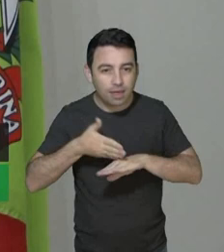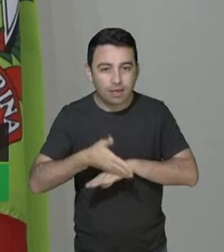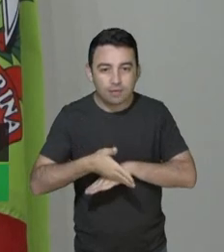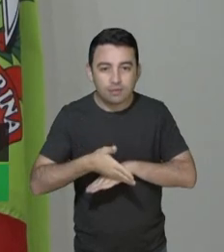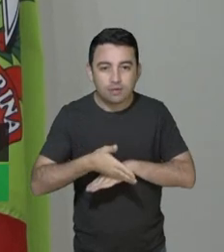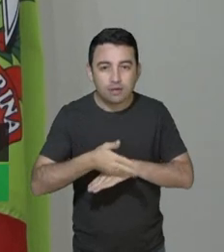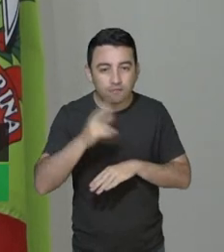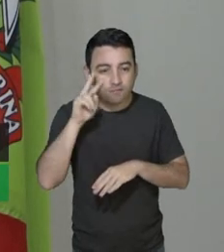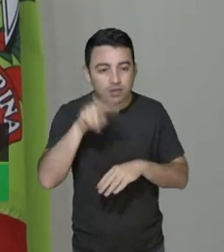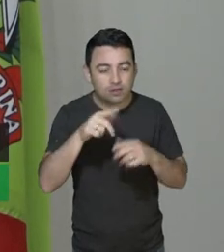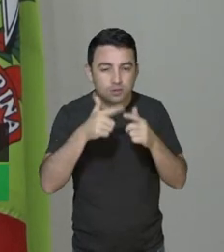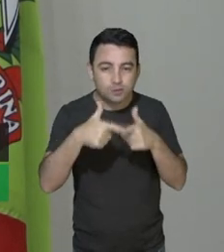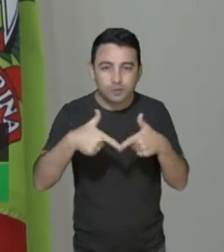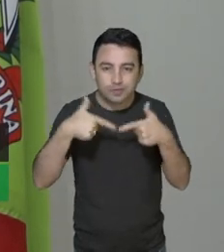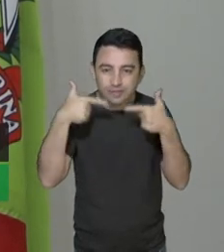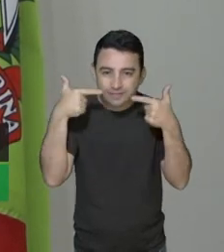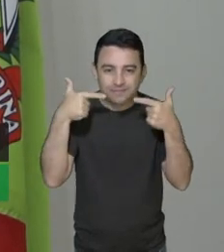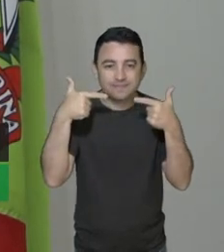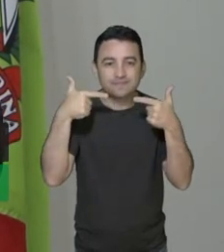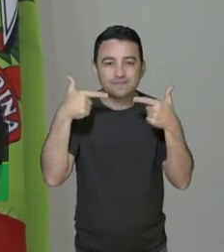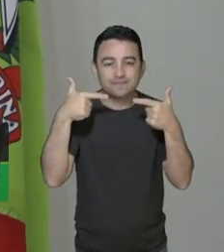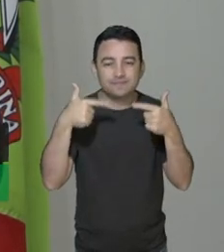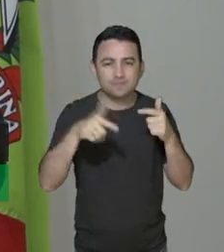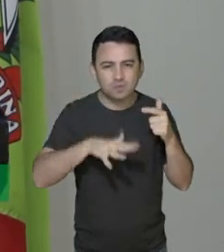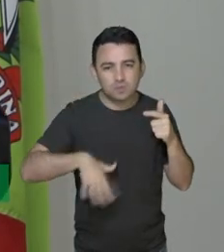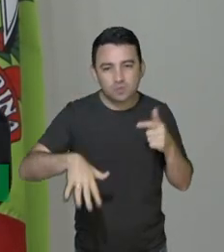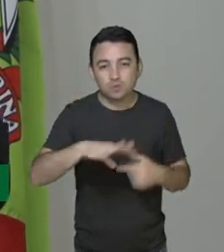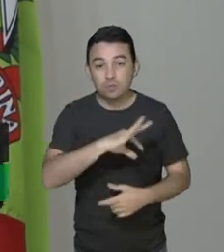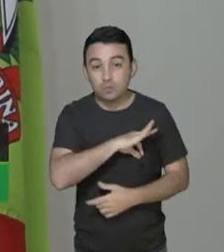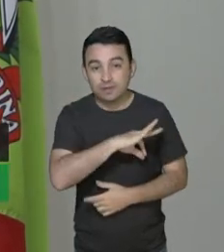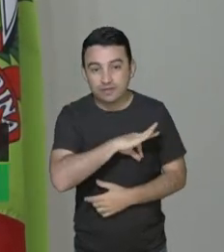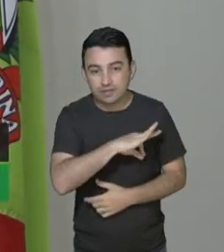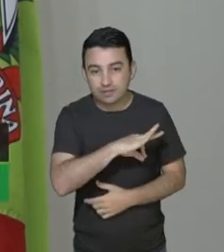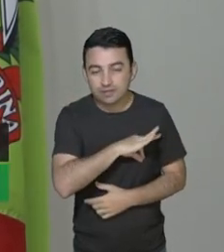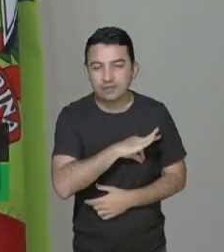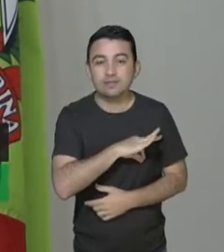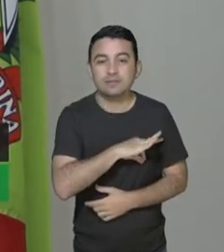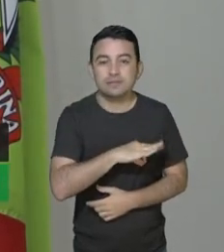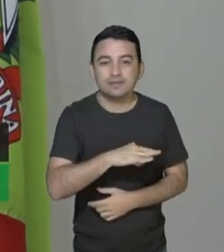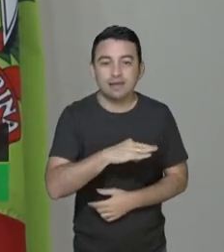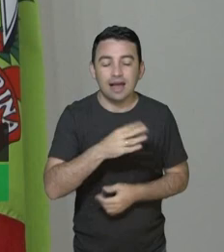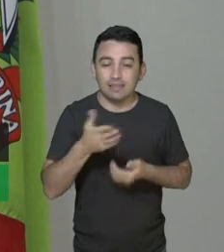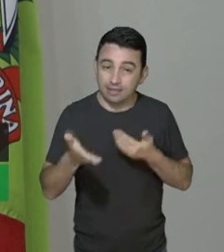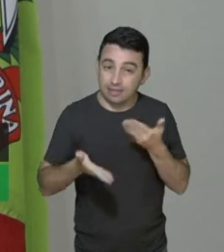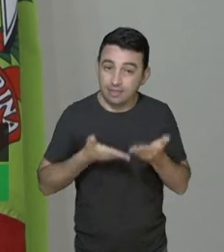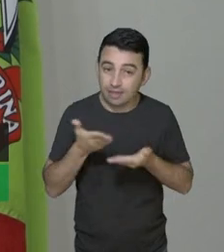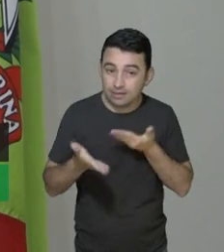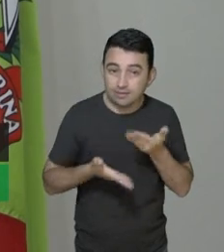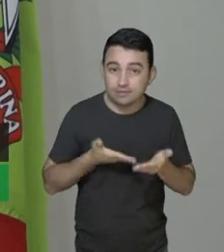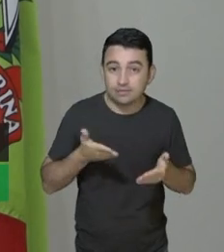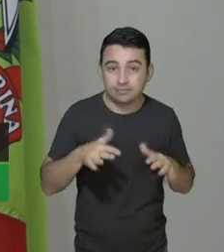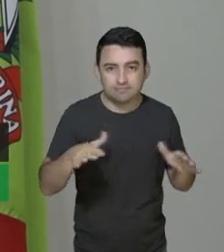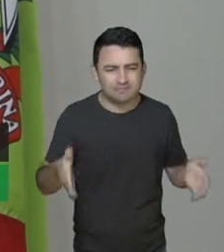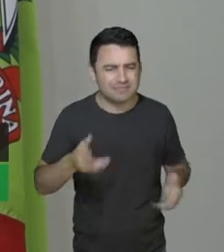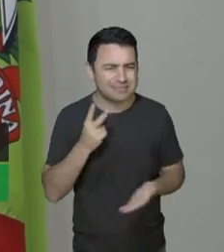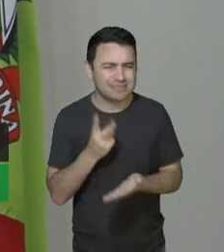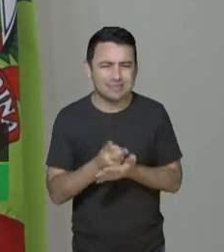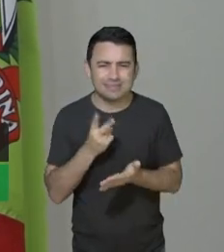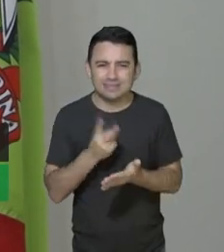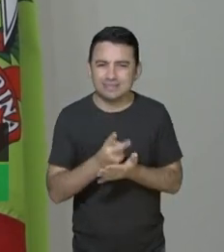vejo o sorriso dos nossos policiais, das nossas atendentes, toda a vida